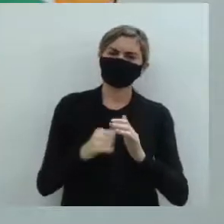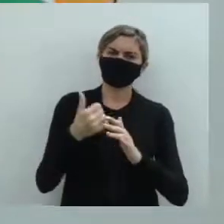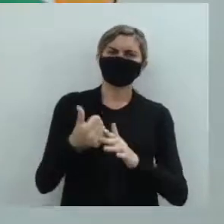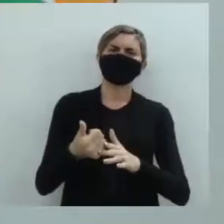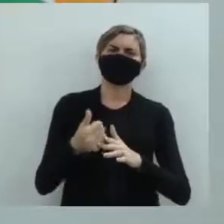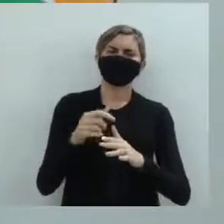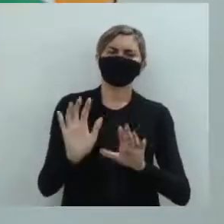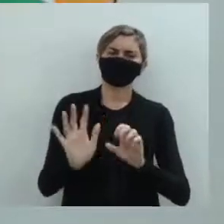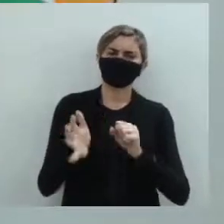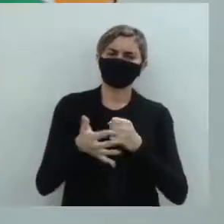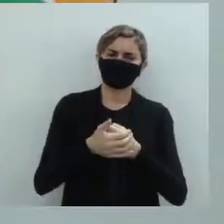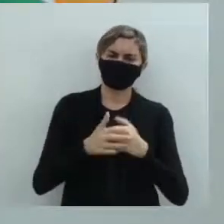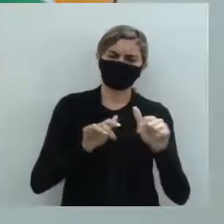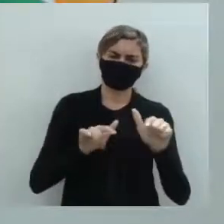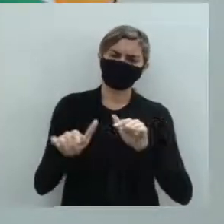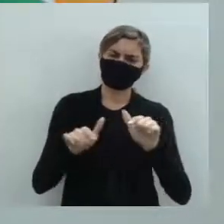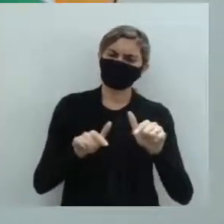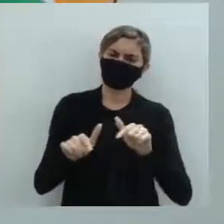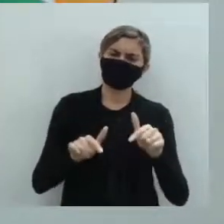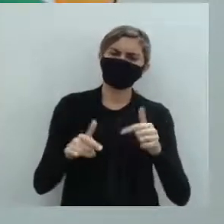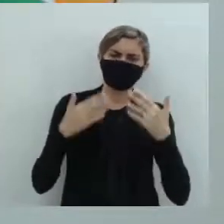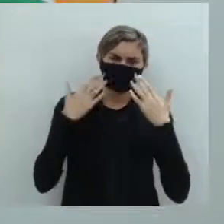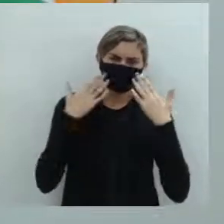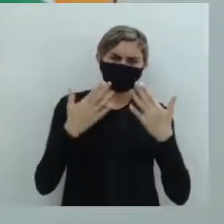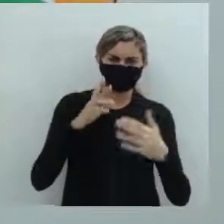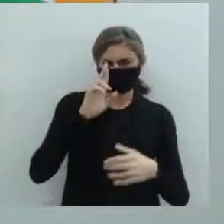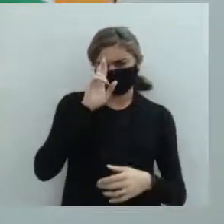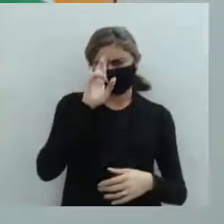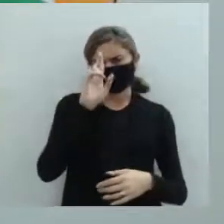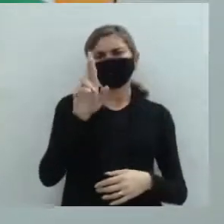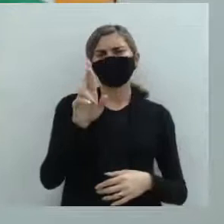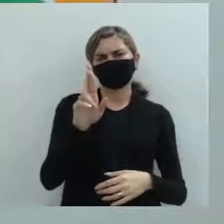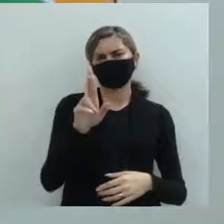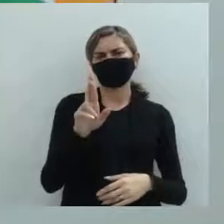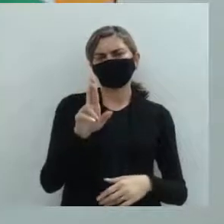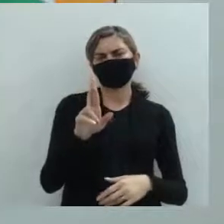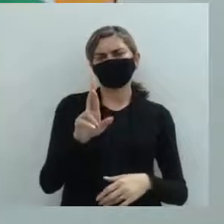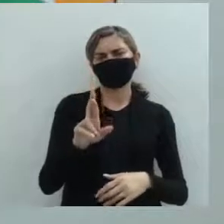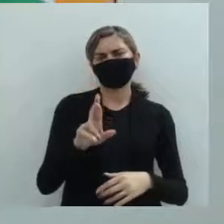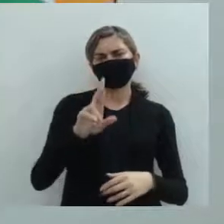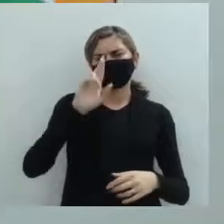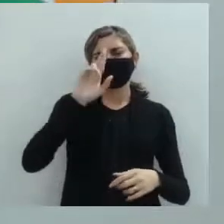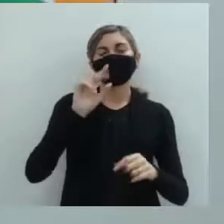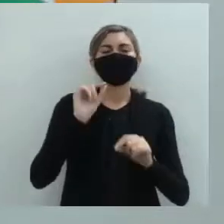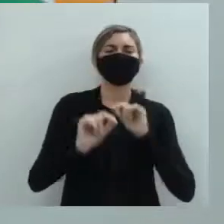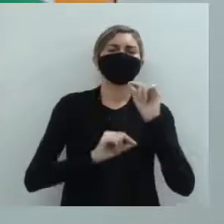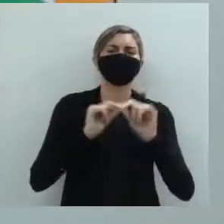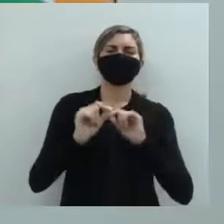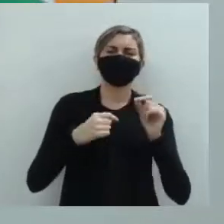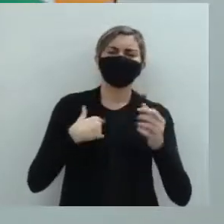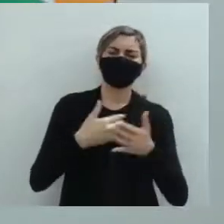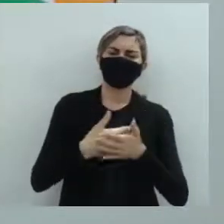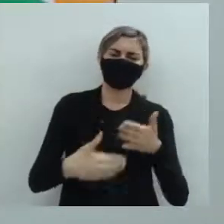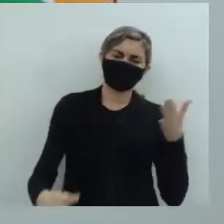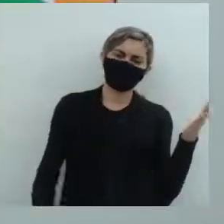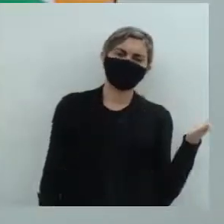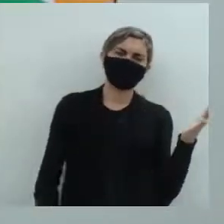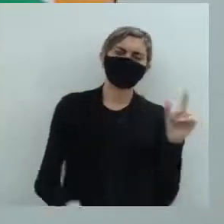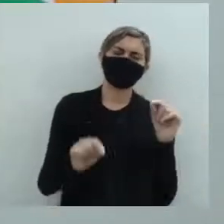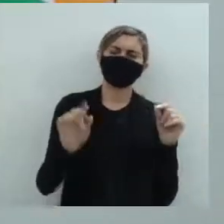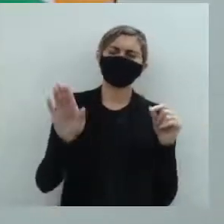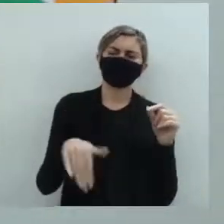ela esconde do trabalhador a figura do chefe ou da chefe, do patrão, de quem eu sou contratado, quem é que contrata